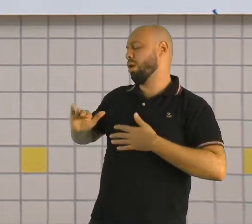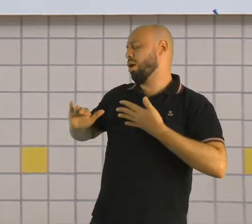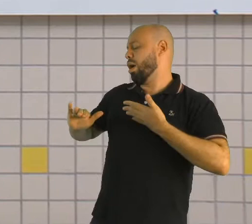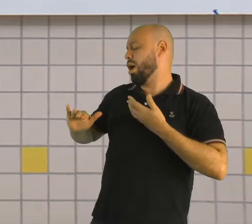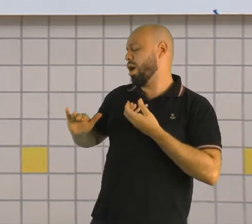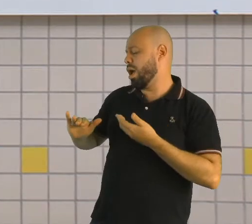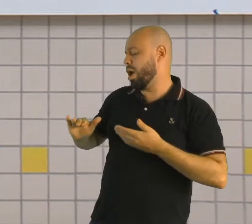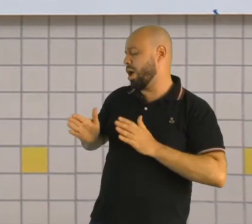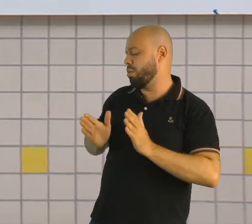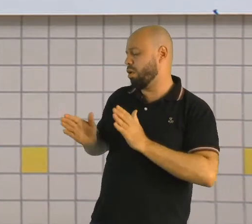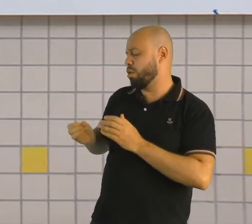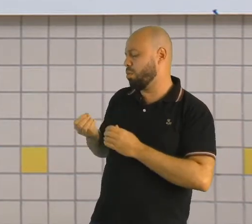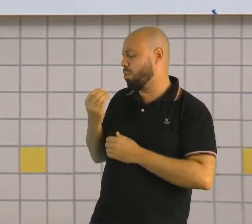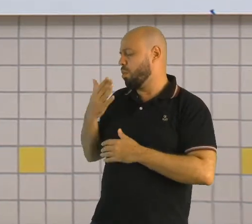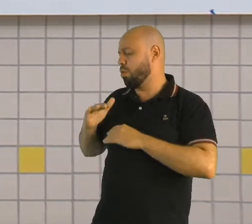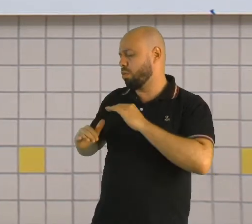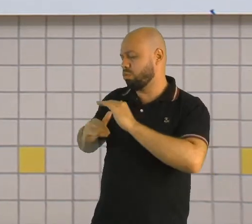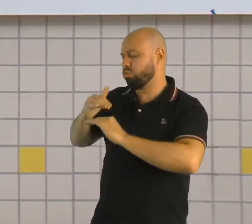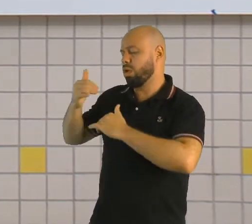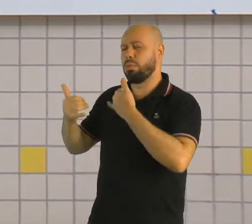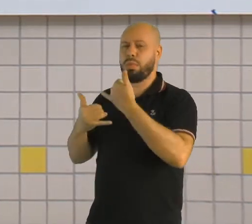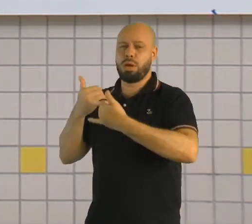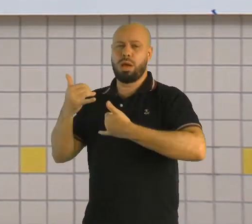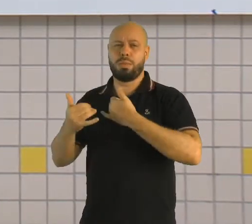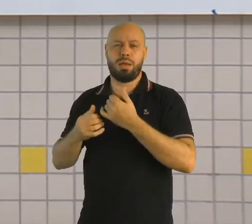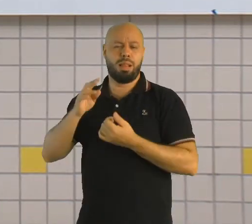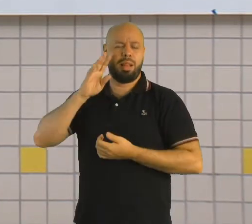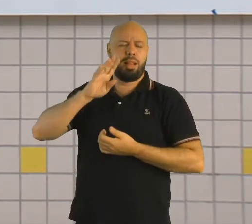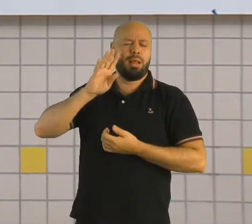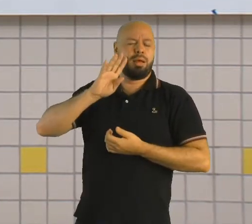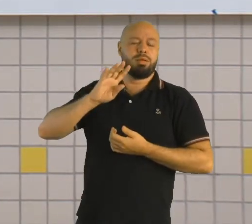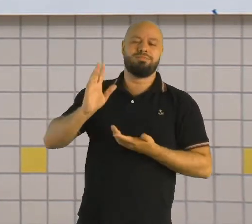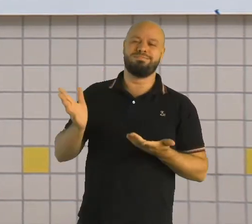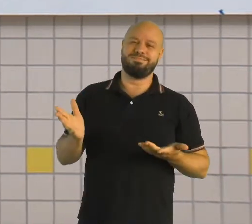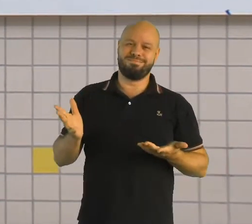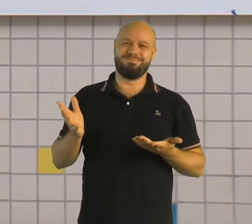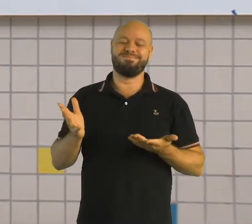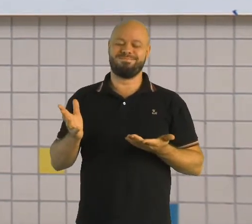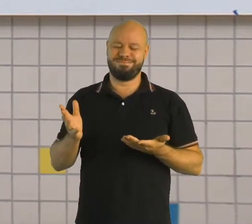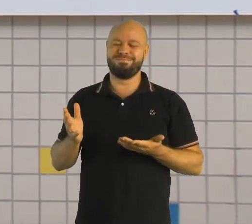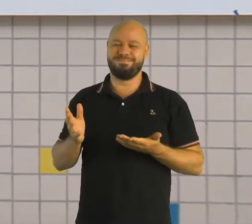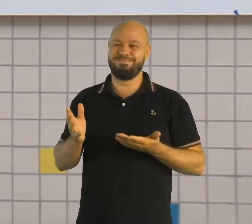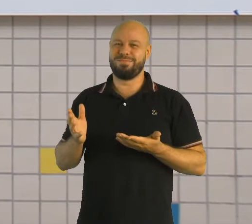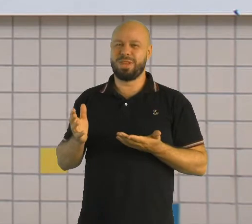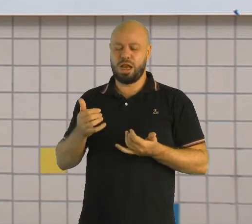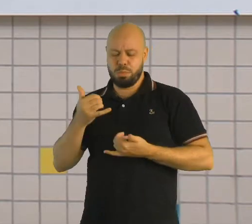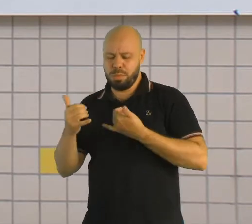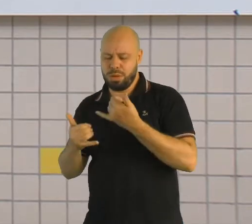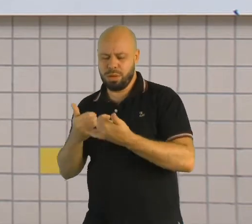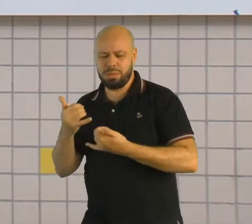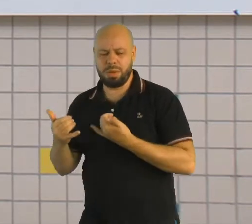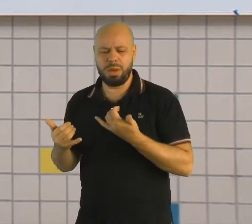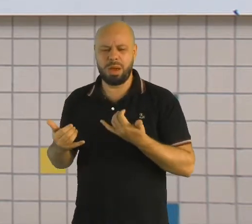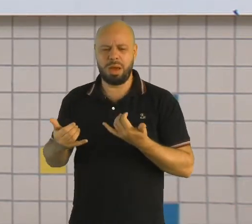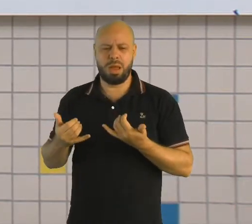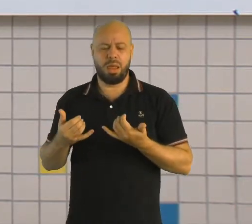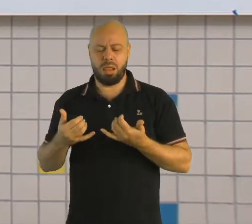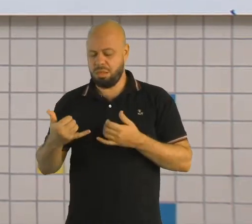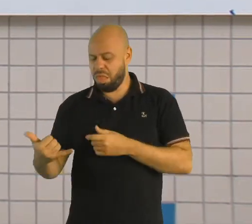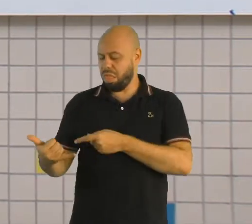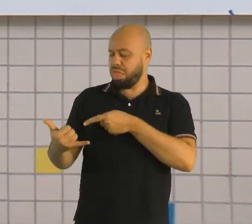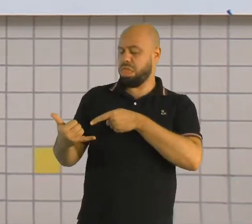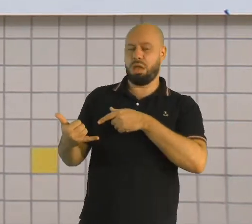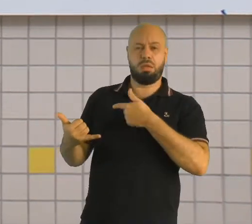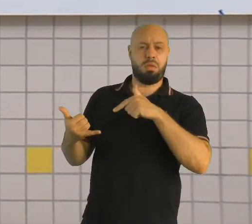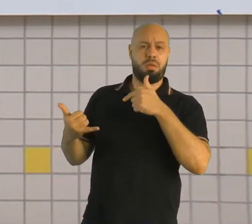era um período de desenvolvimento, as brincadeiras eram tão legais, as brincadeiras eram... não tinha celular,